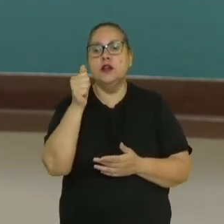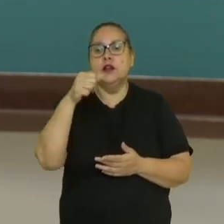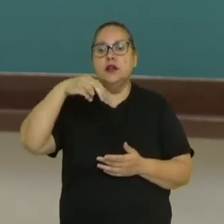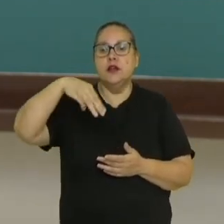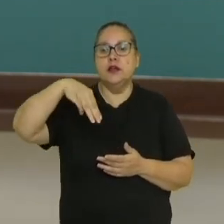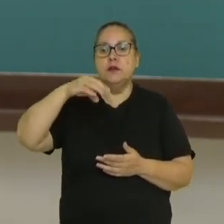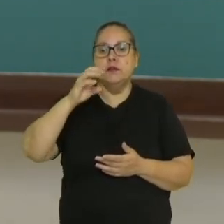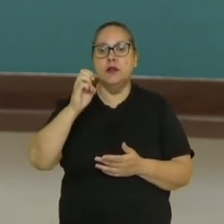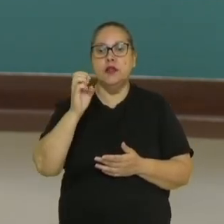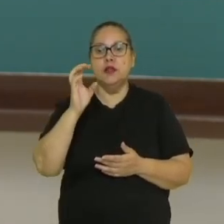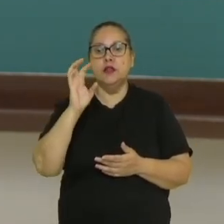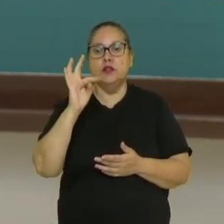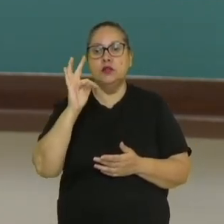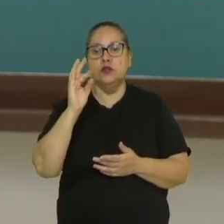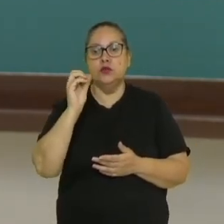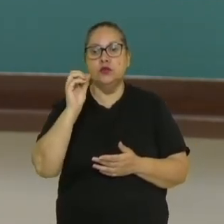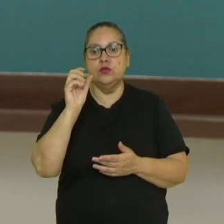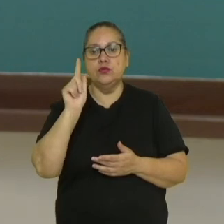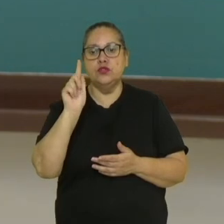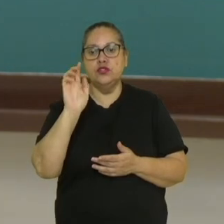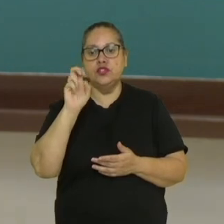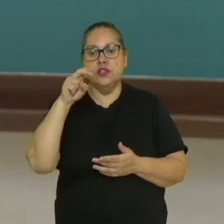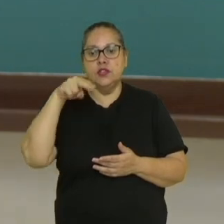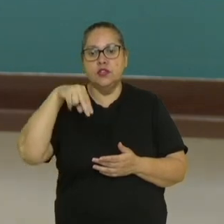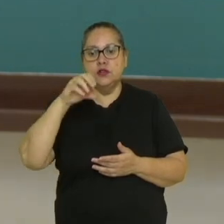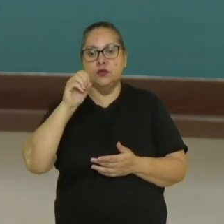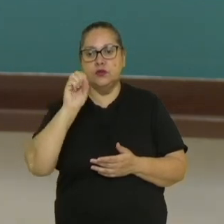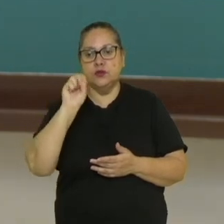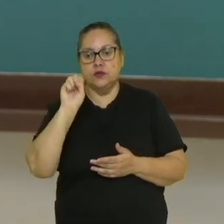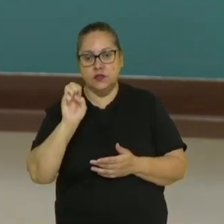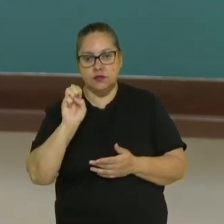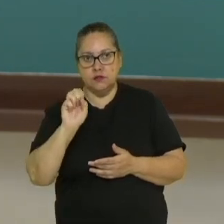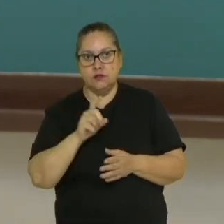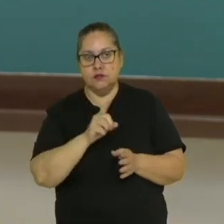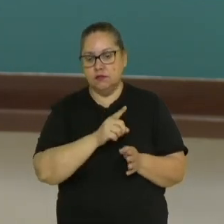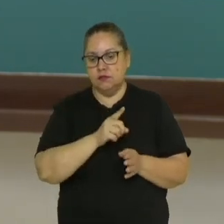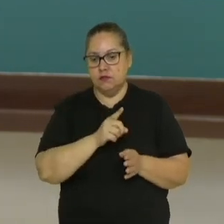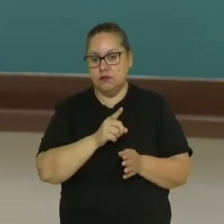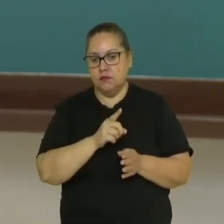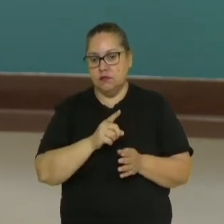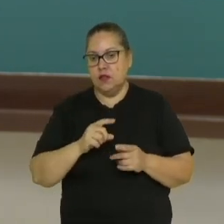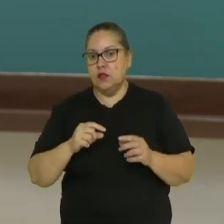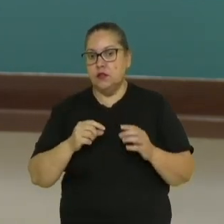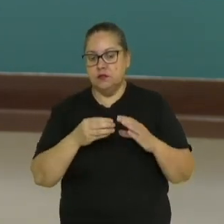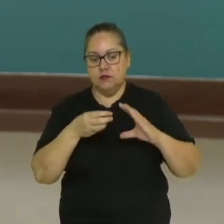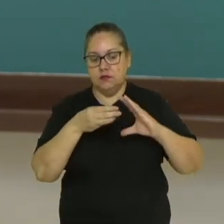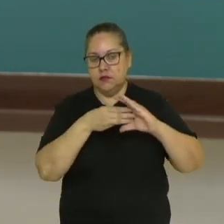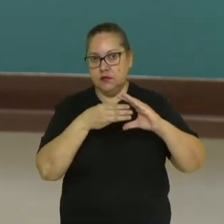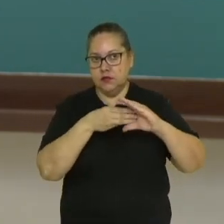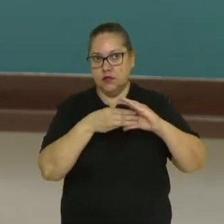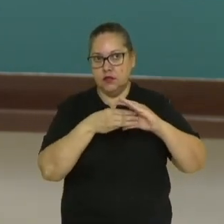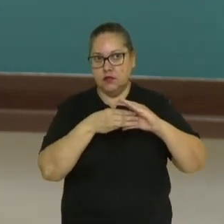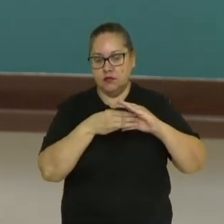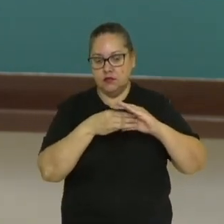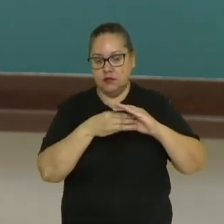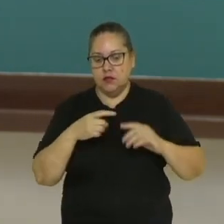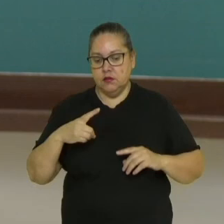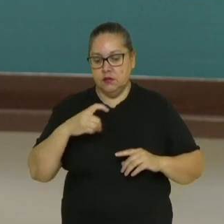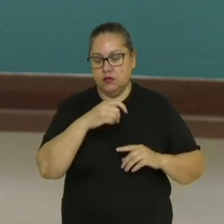Gametogênese. Olha, o que é a gametogênese? Gameta vem de células gaméticas, né? Óvulo e